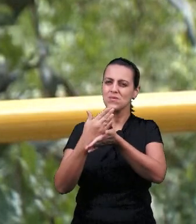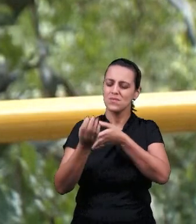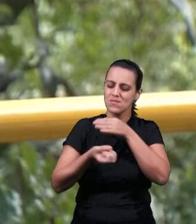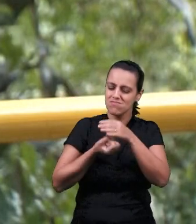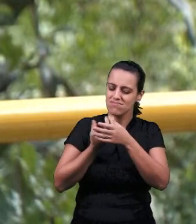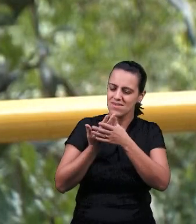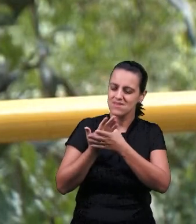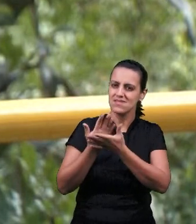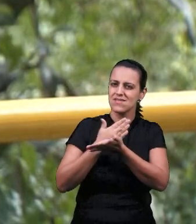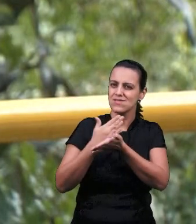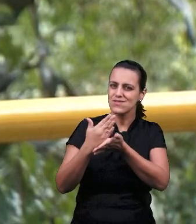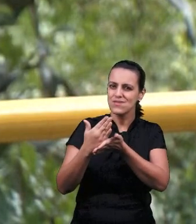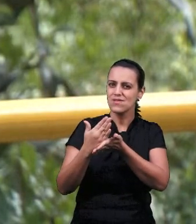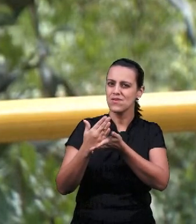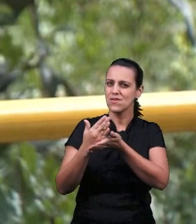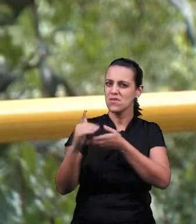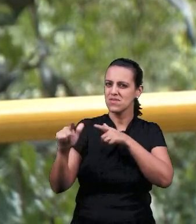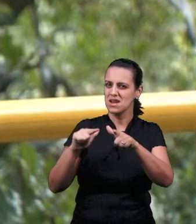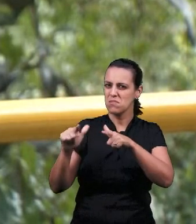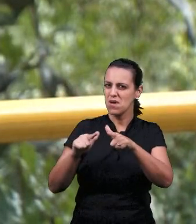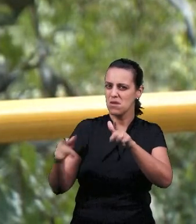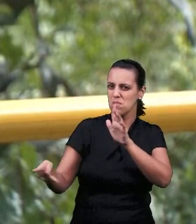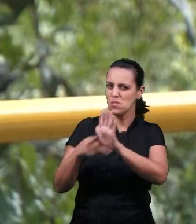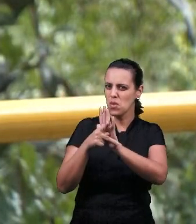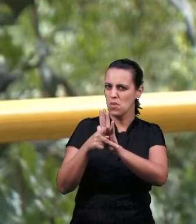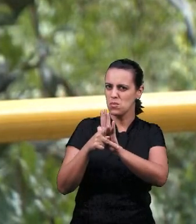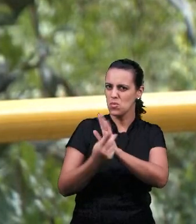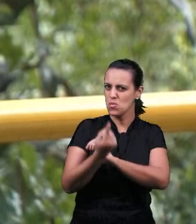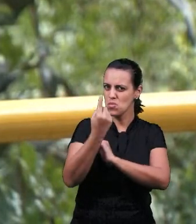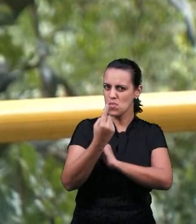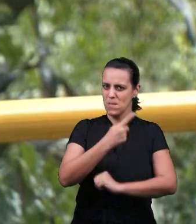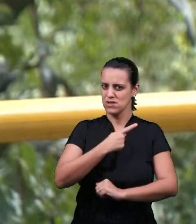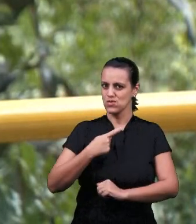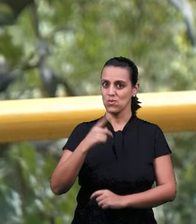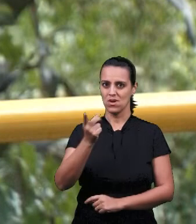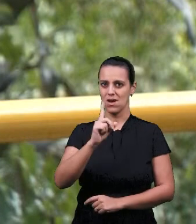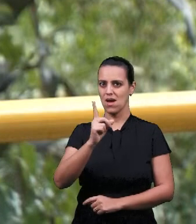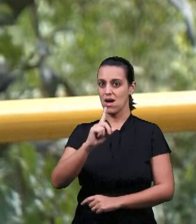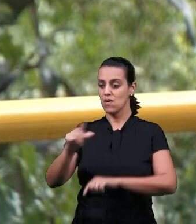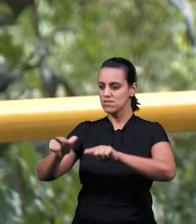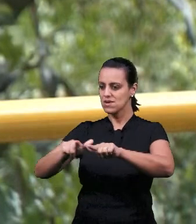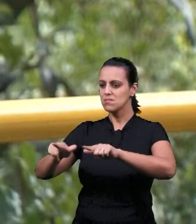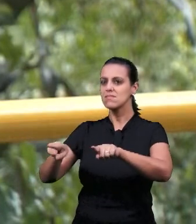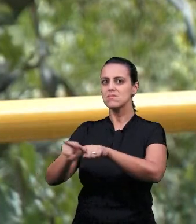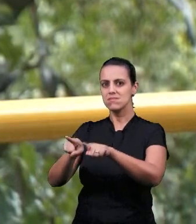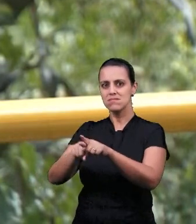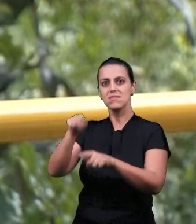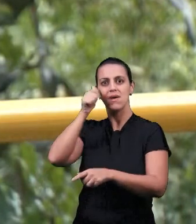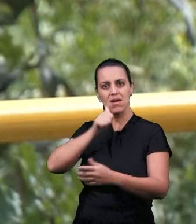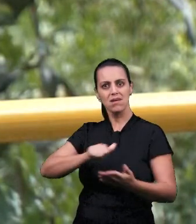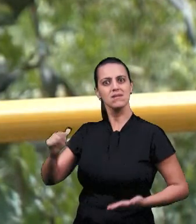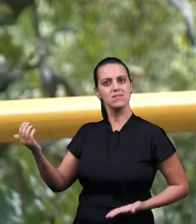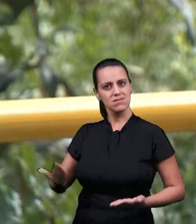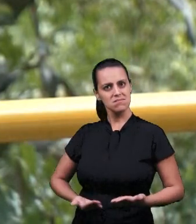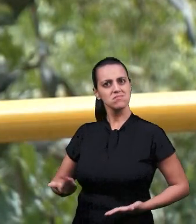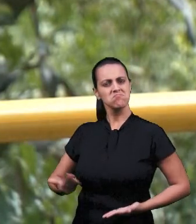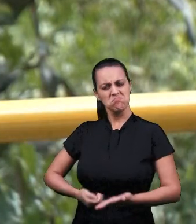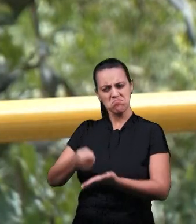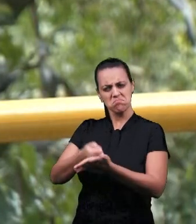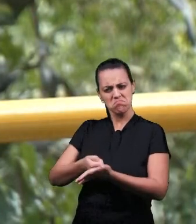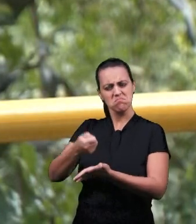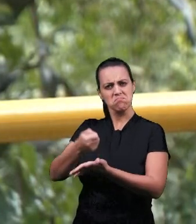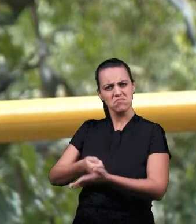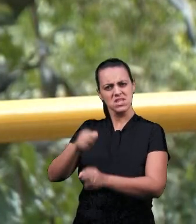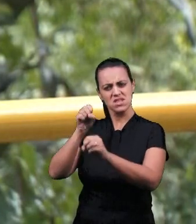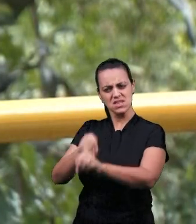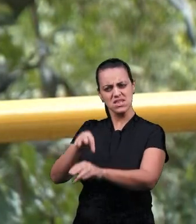trabalho, não foi dos pastores exclusivamente, mas foi das irmãs que consolidavam o ensino,